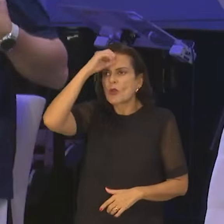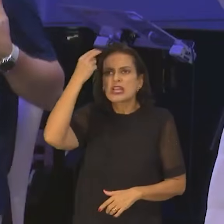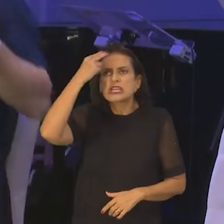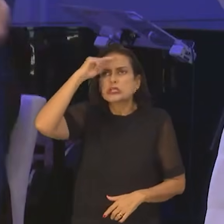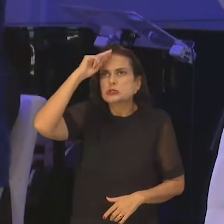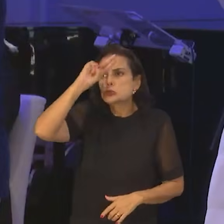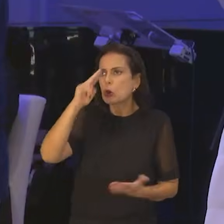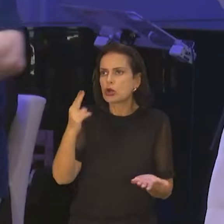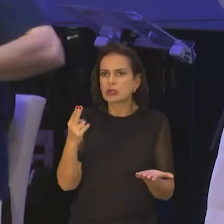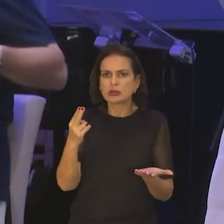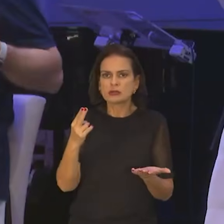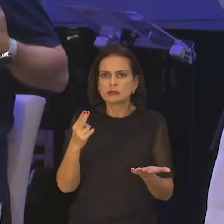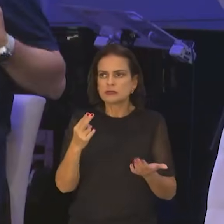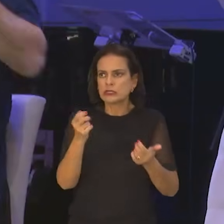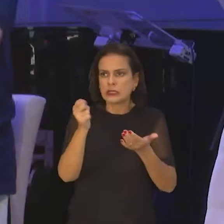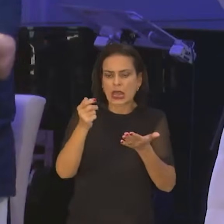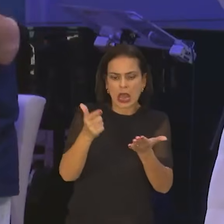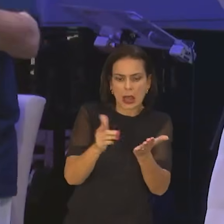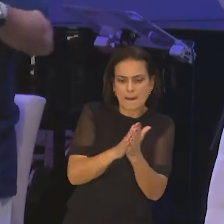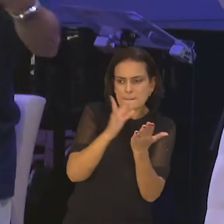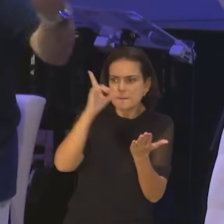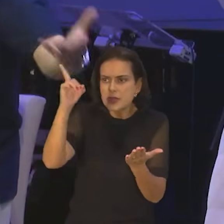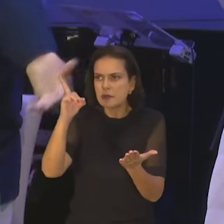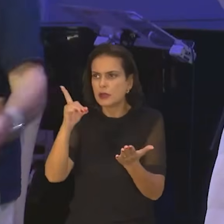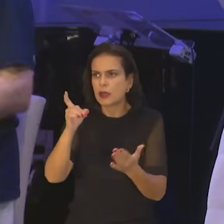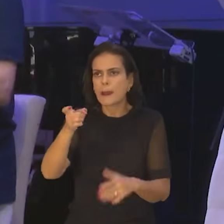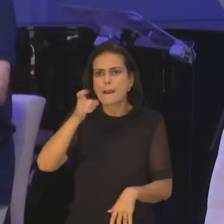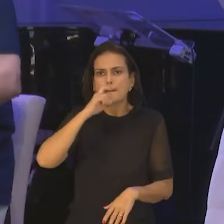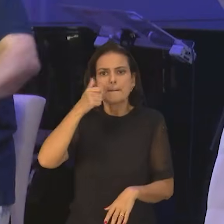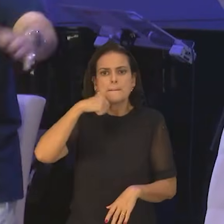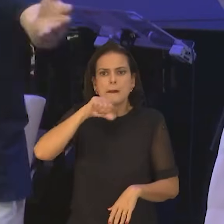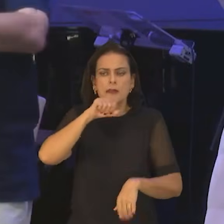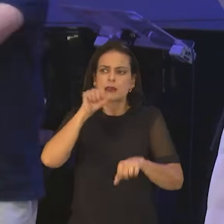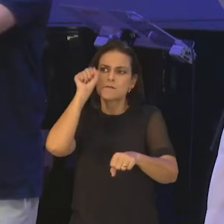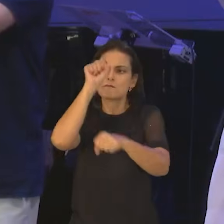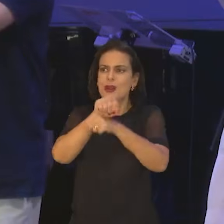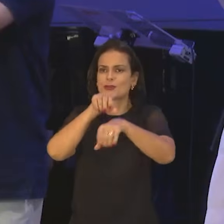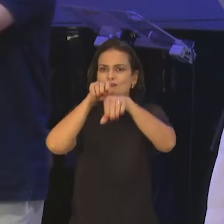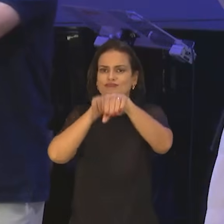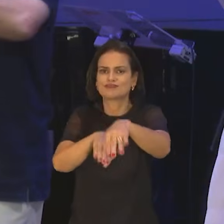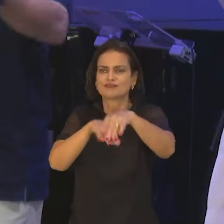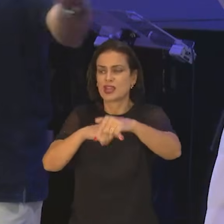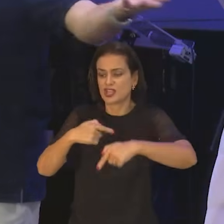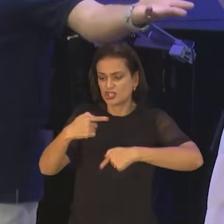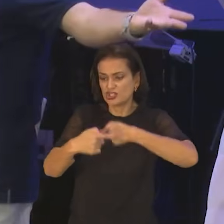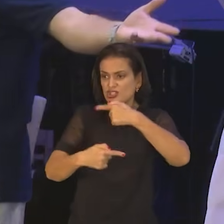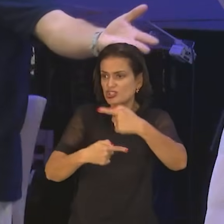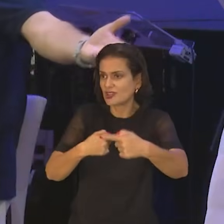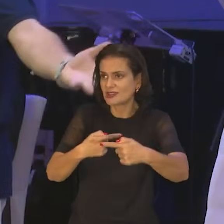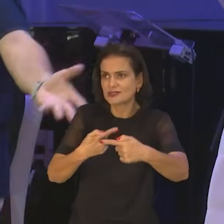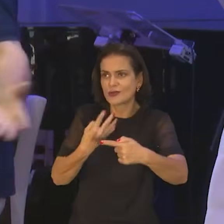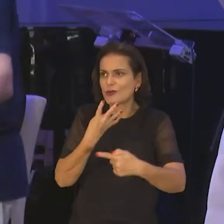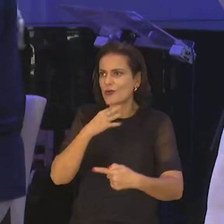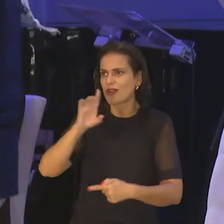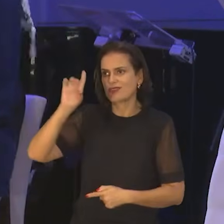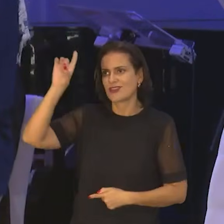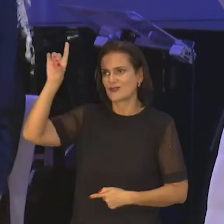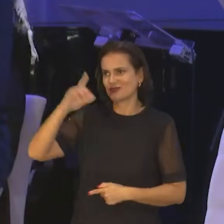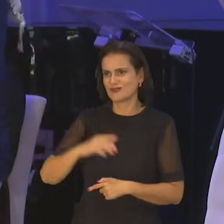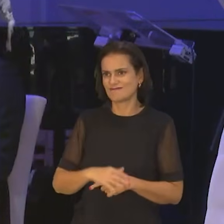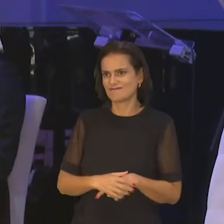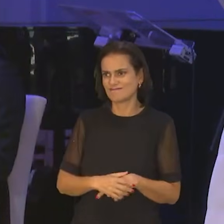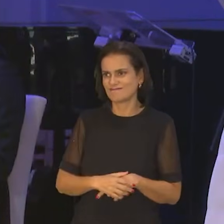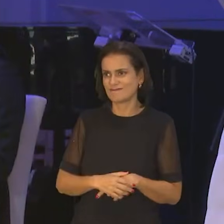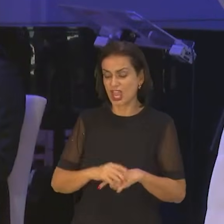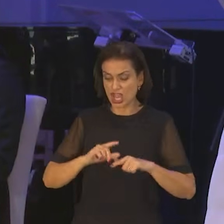histórias, não sabia a escritura, e os pais pararam de ensinar, e houve uma geração que não conhecia a Deus, e